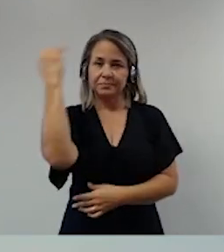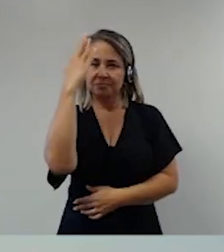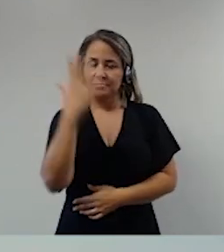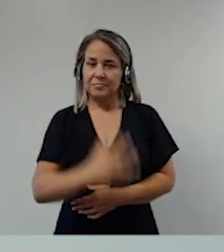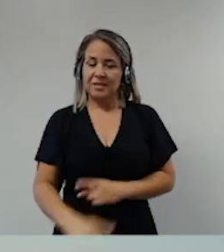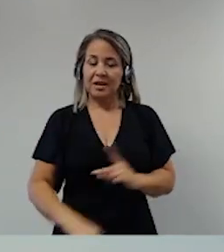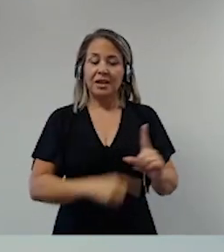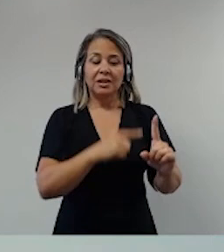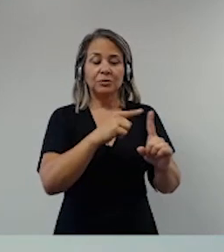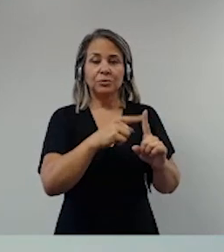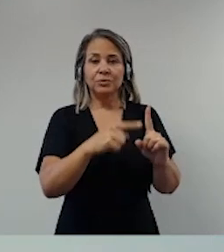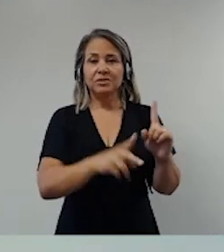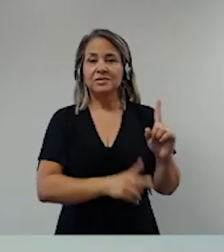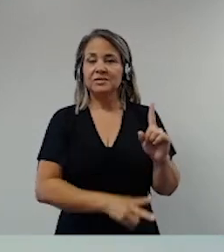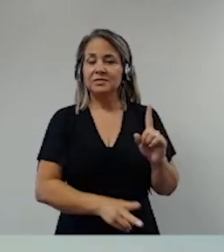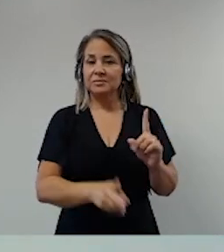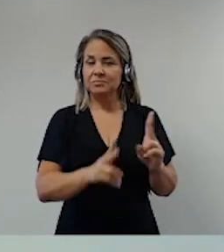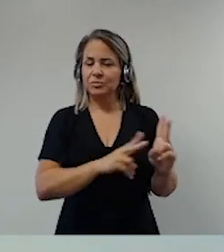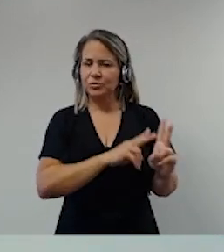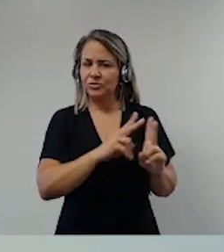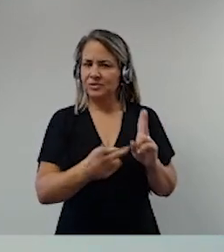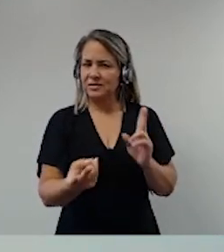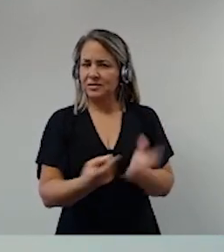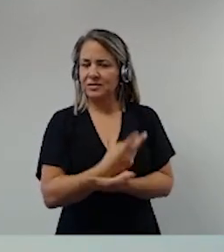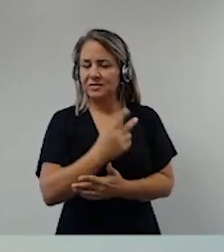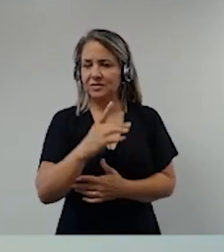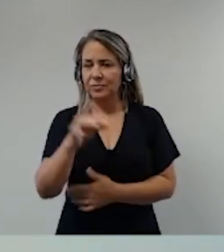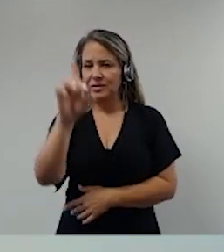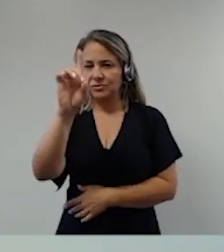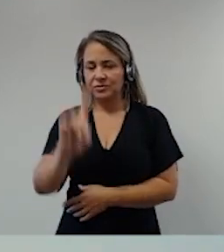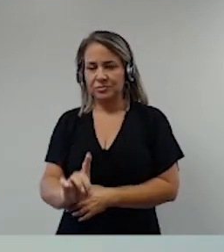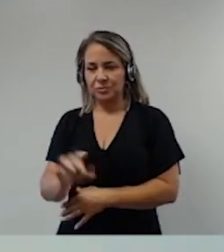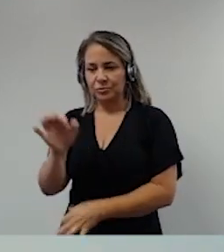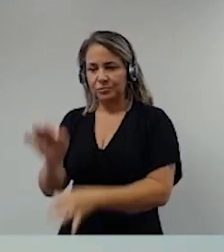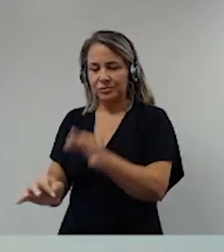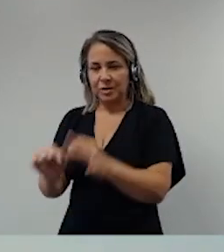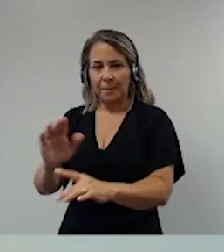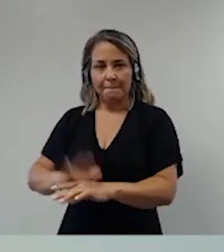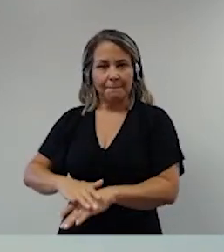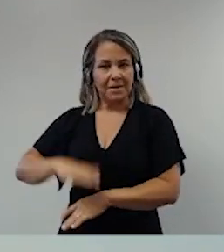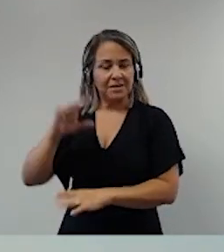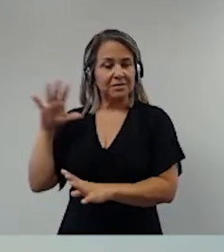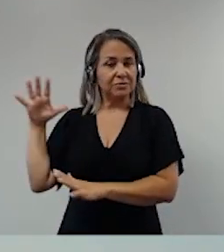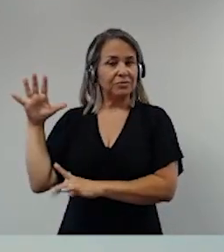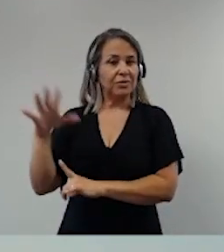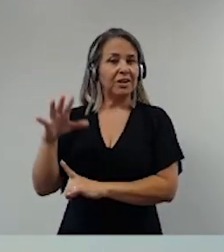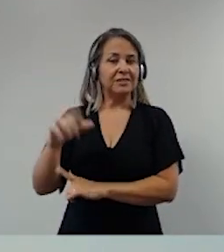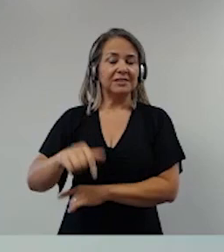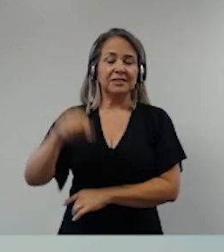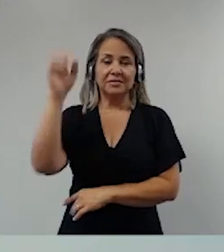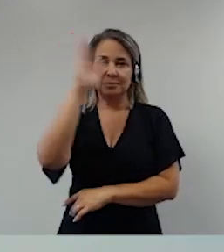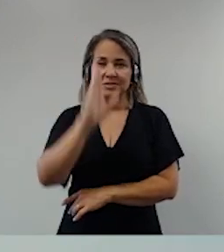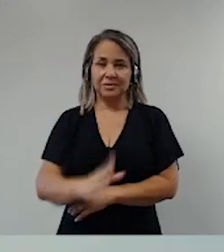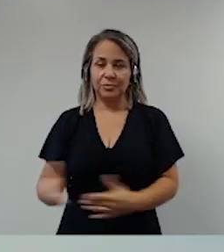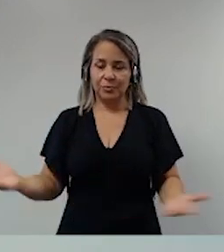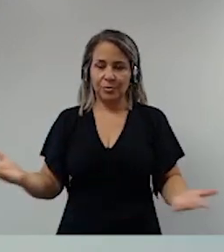2 vezes consecutivas, uma das diretoras jurídicas mais influentes do país. Atualmente, é diretora